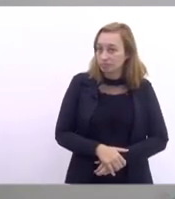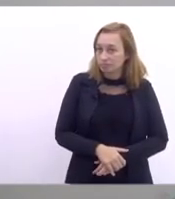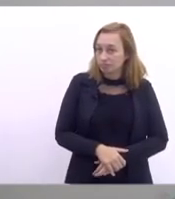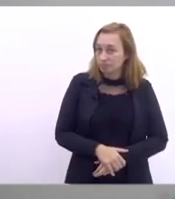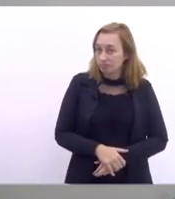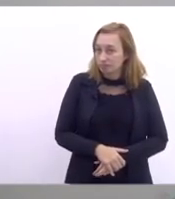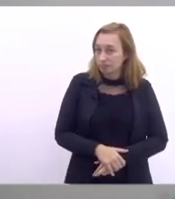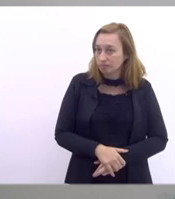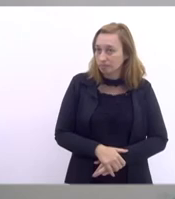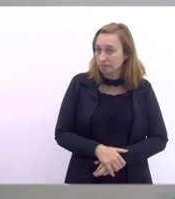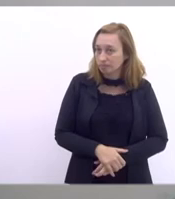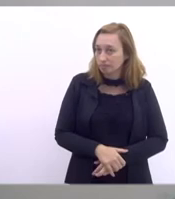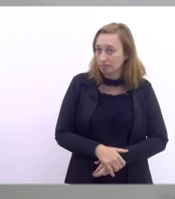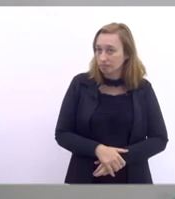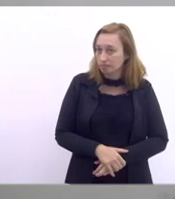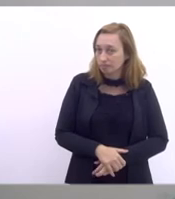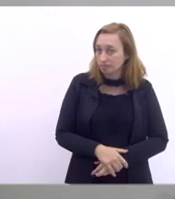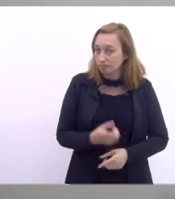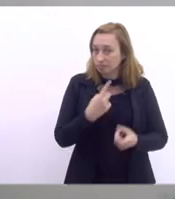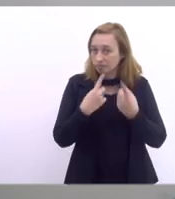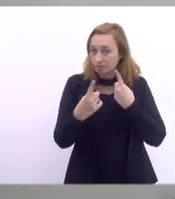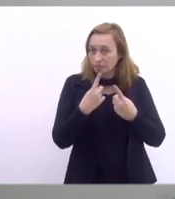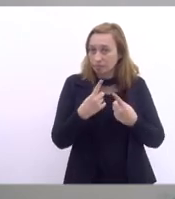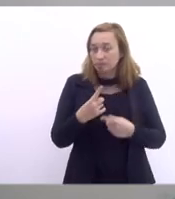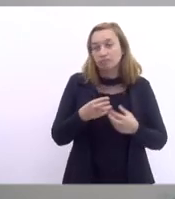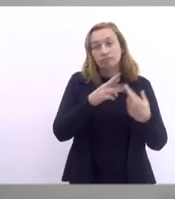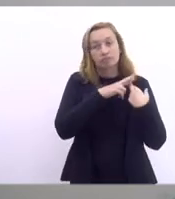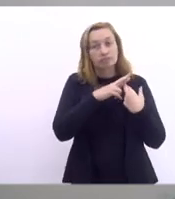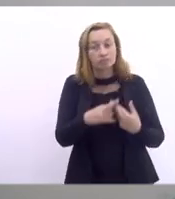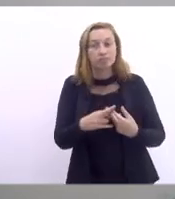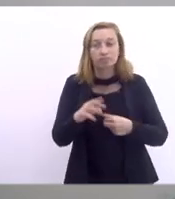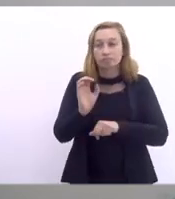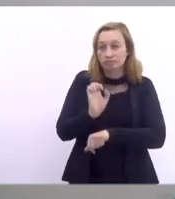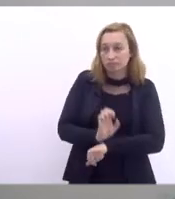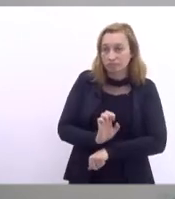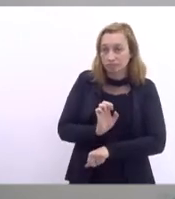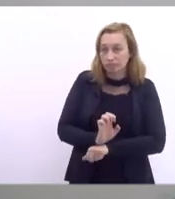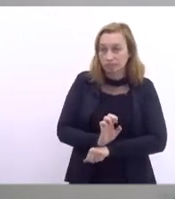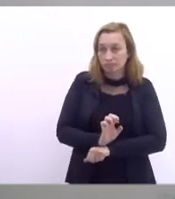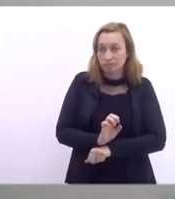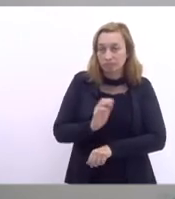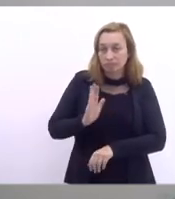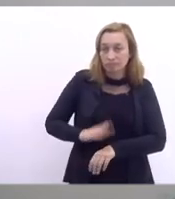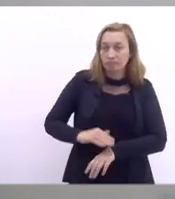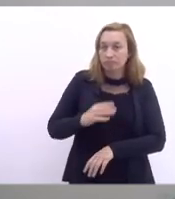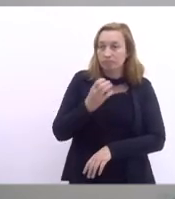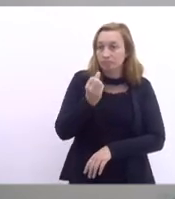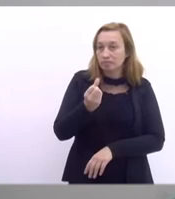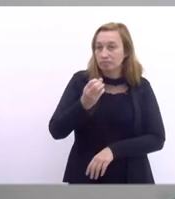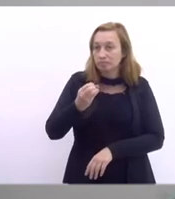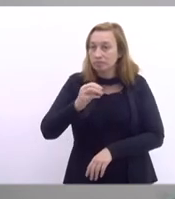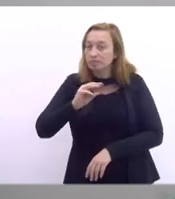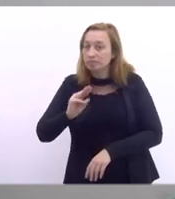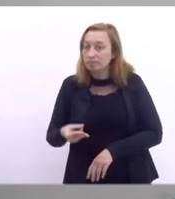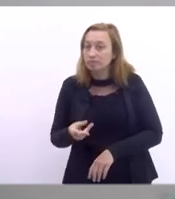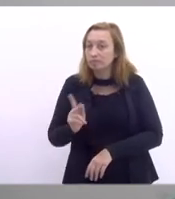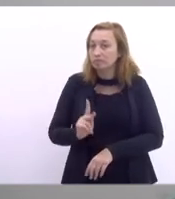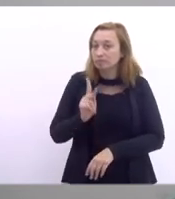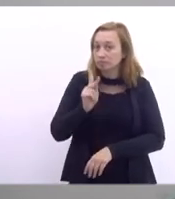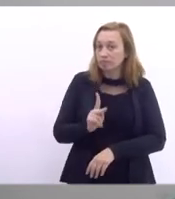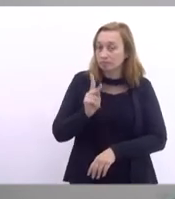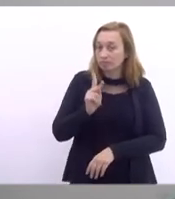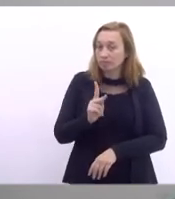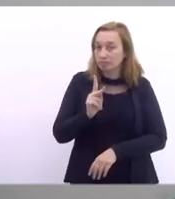tá pegando as área de rodovia e na responsabilidade do Estado ele tem mais de 6 mil km de rodovias